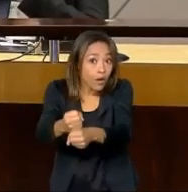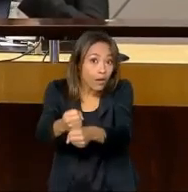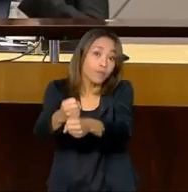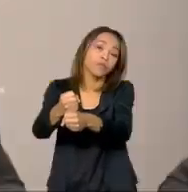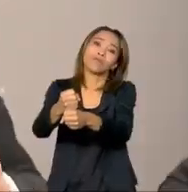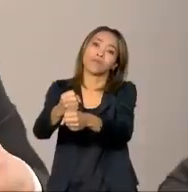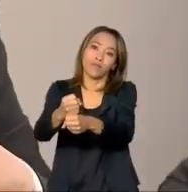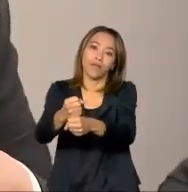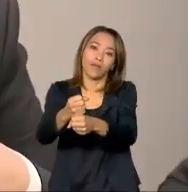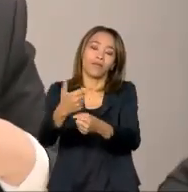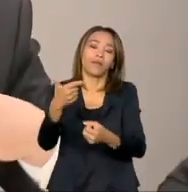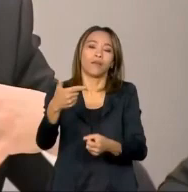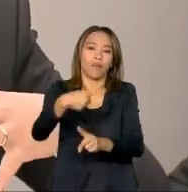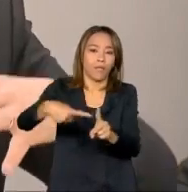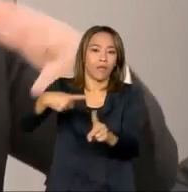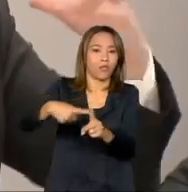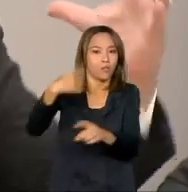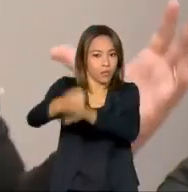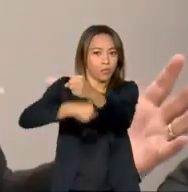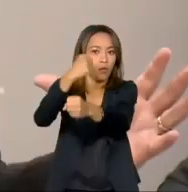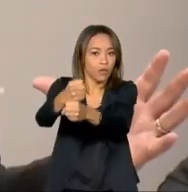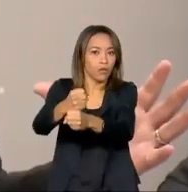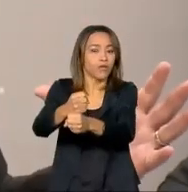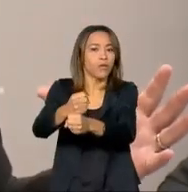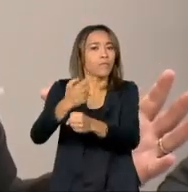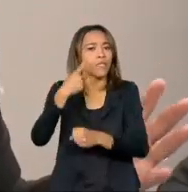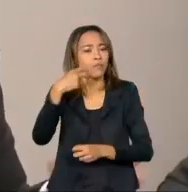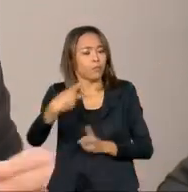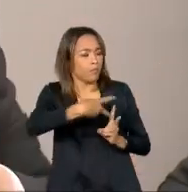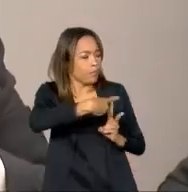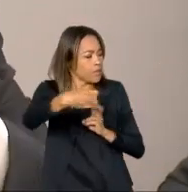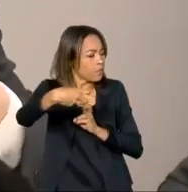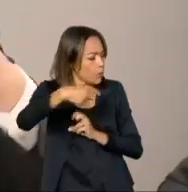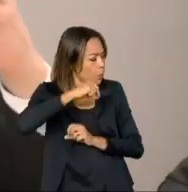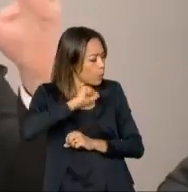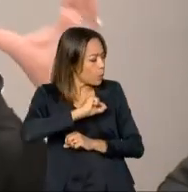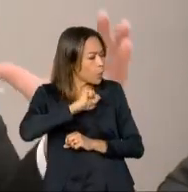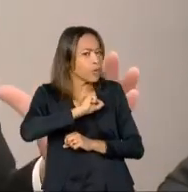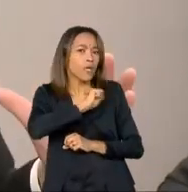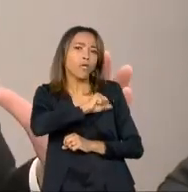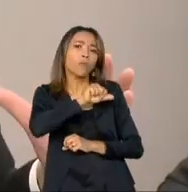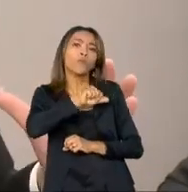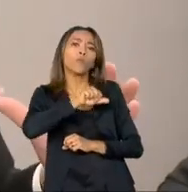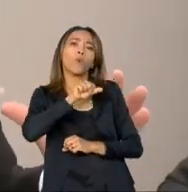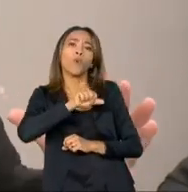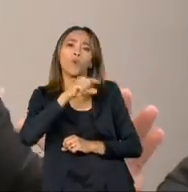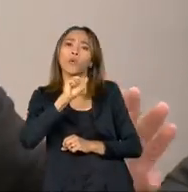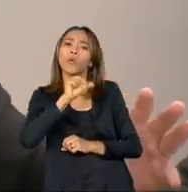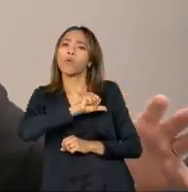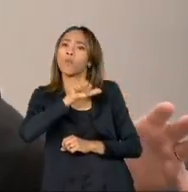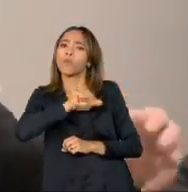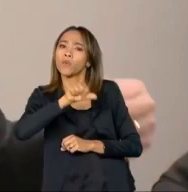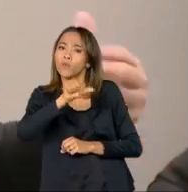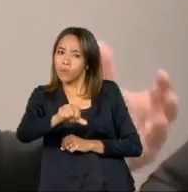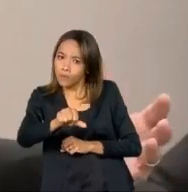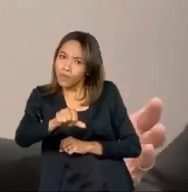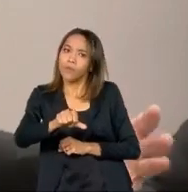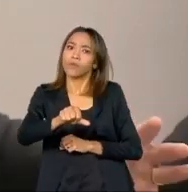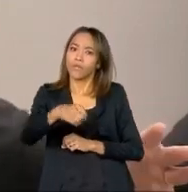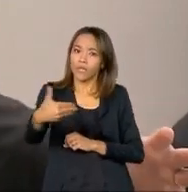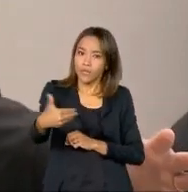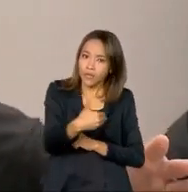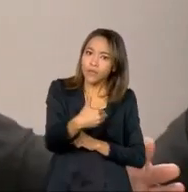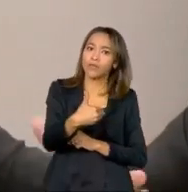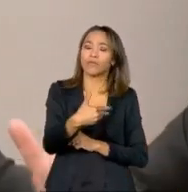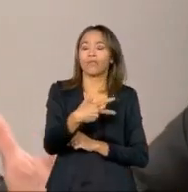ano que vem, nós vamos ver um pouco do que foi mudado. E uma parte do que foi mudado, evidentemente, vai